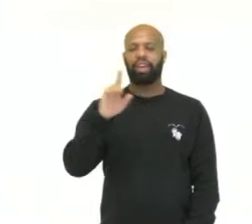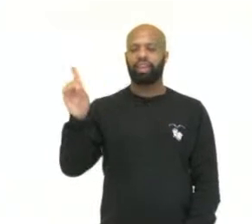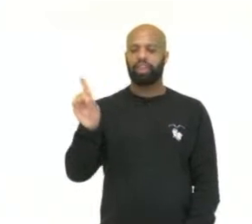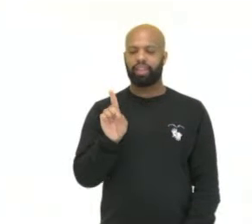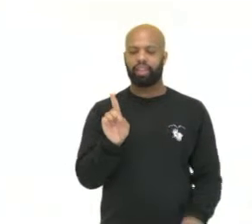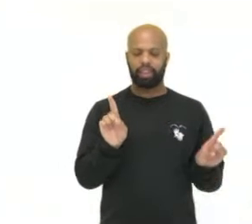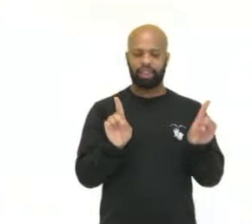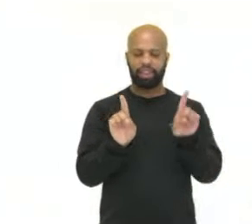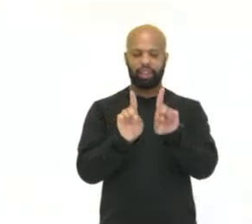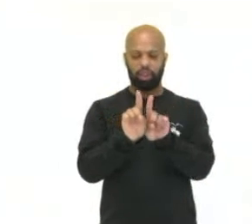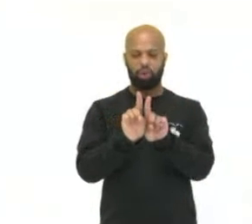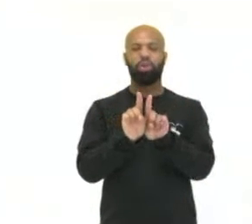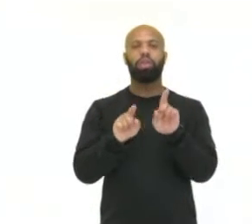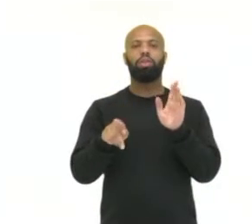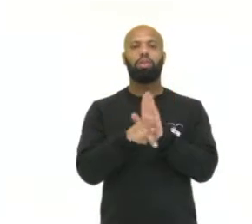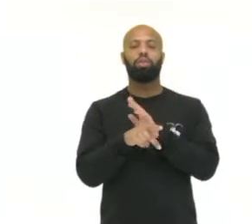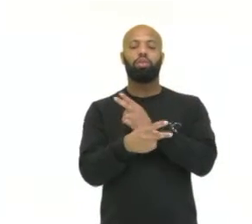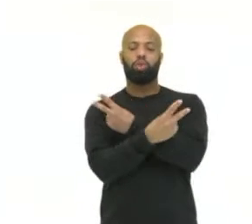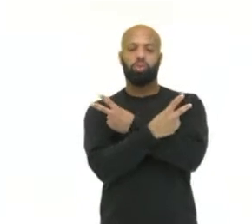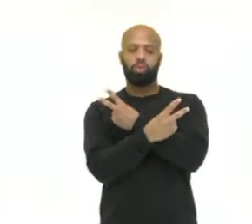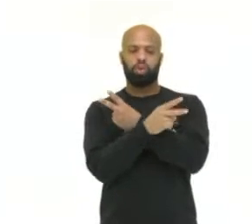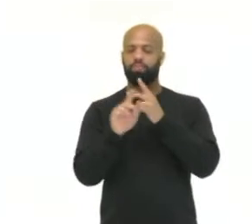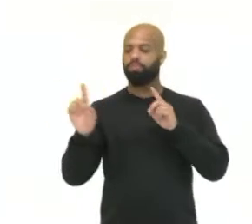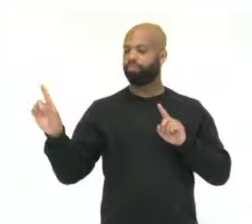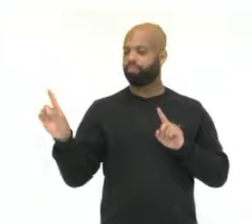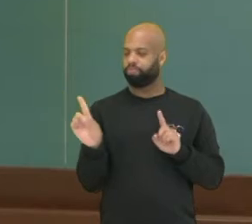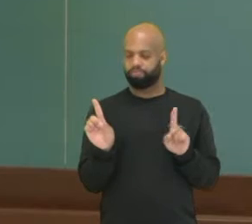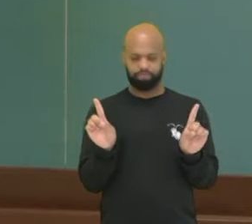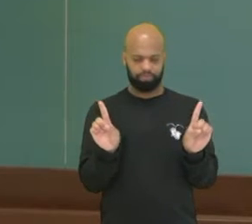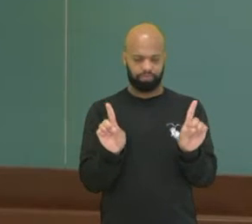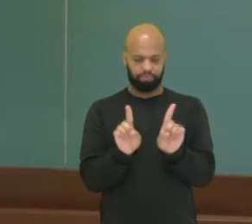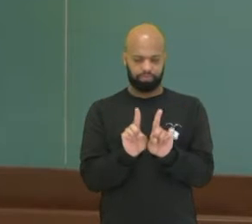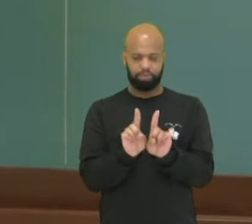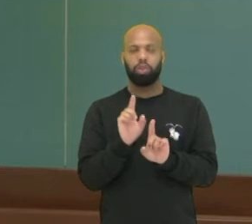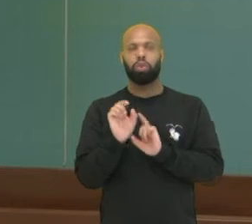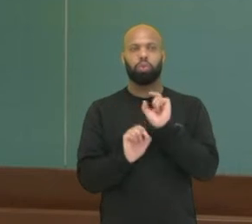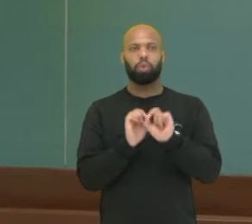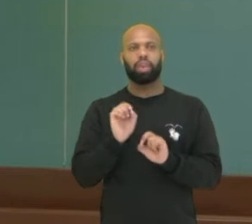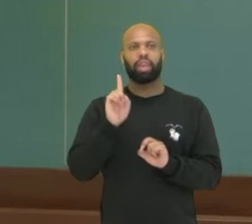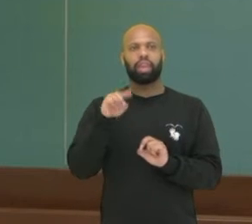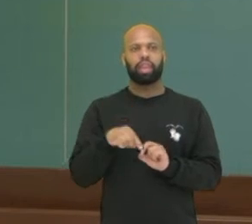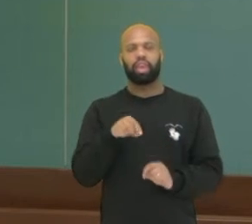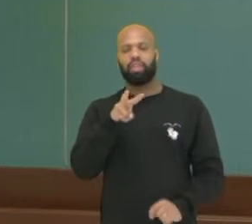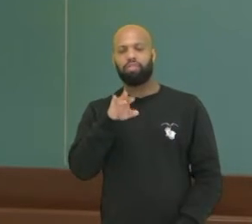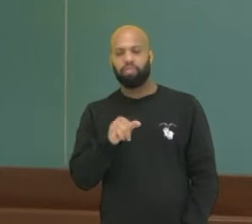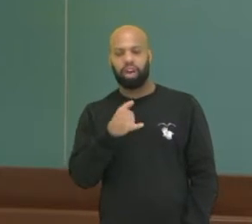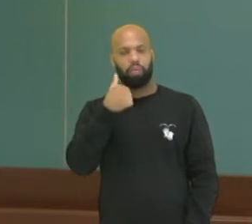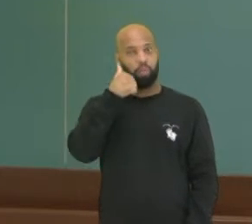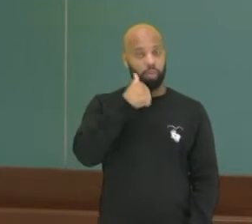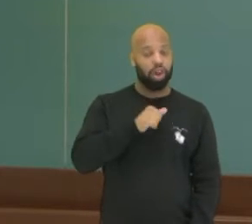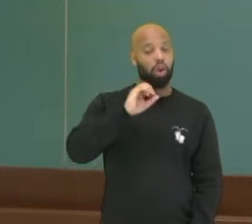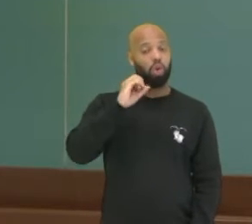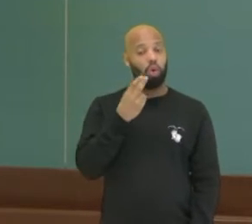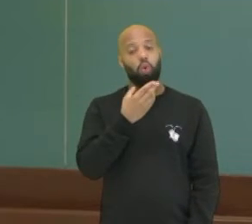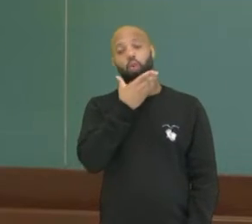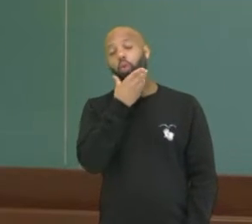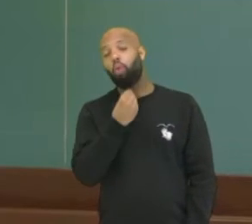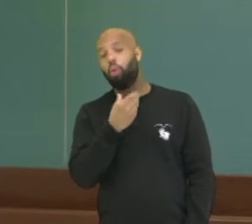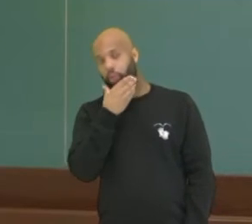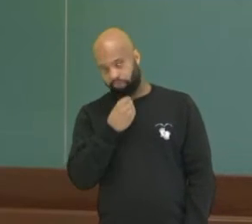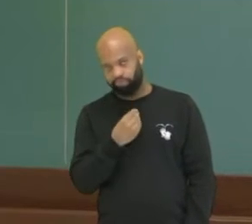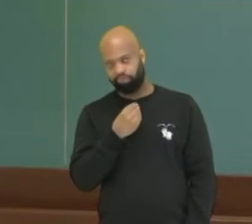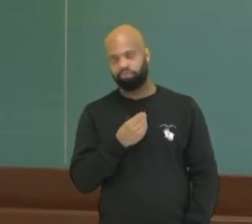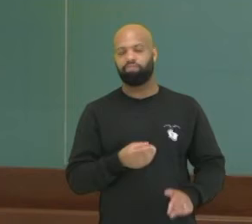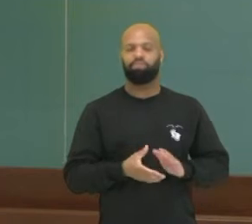cromossomos. Esse par de cromossomos é o que define ali o sexo desse indivíduo, se ele será